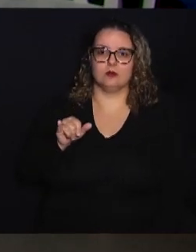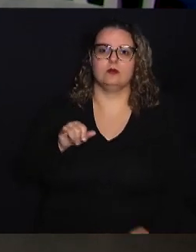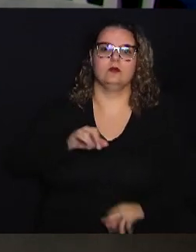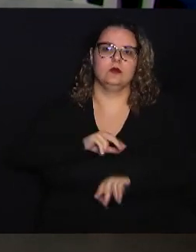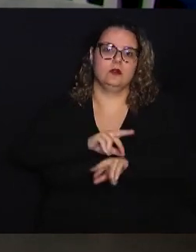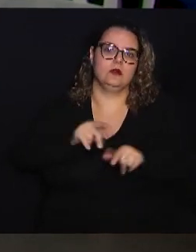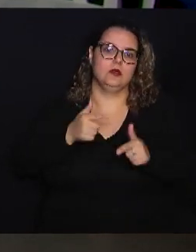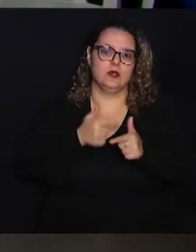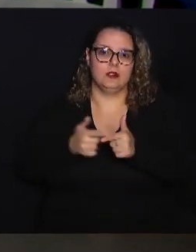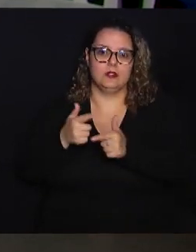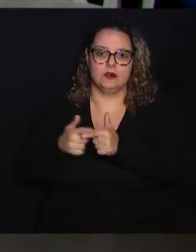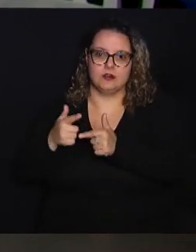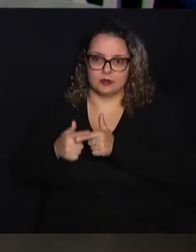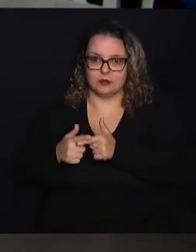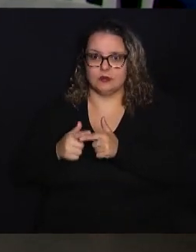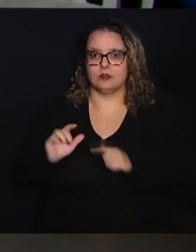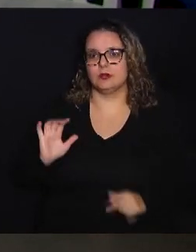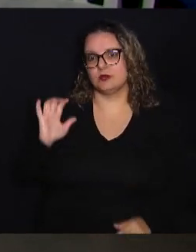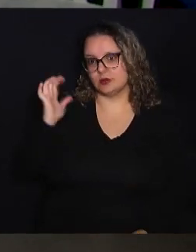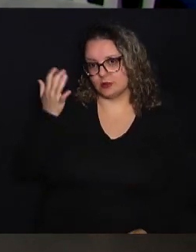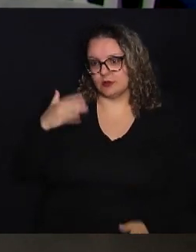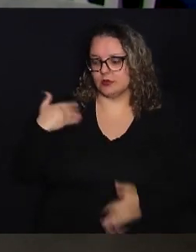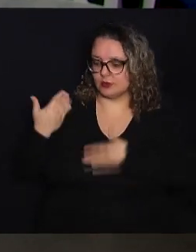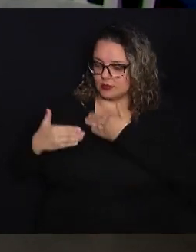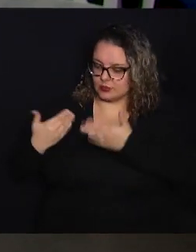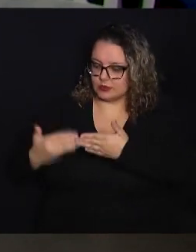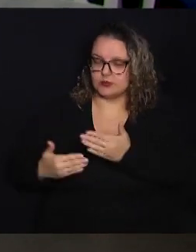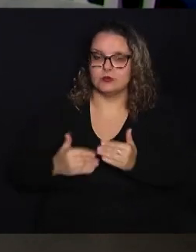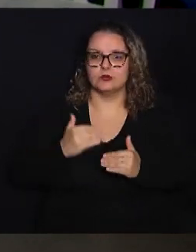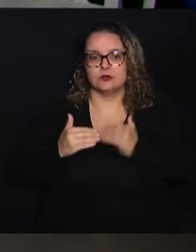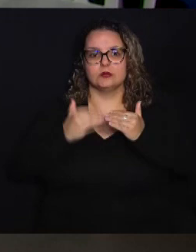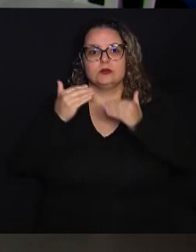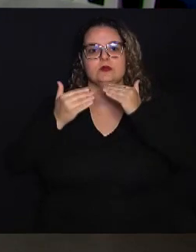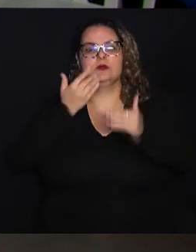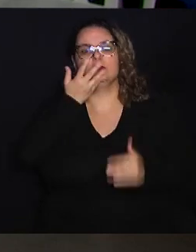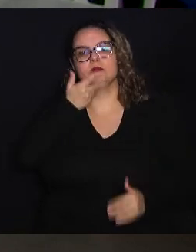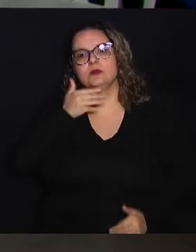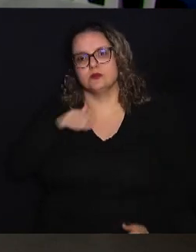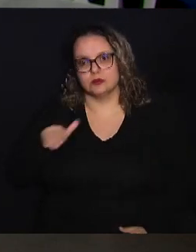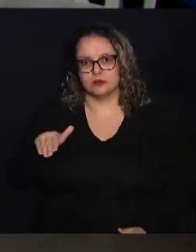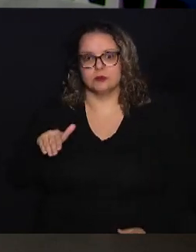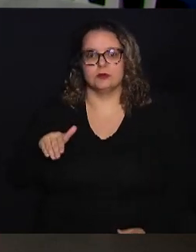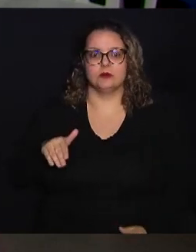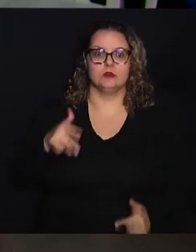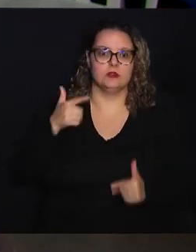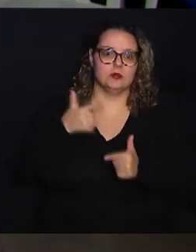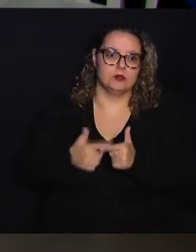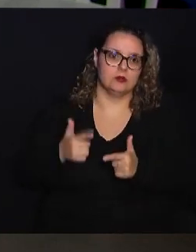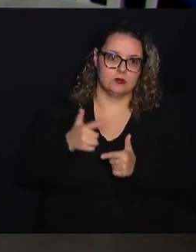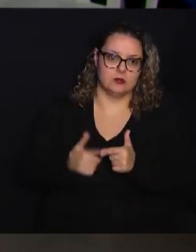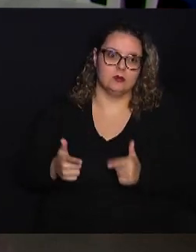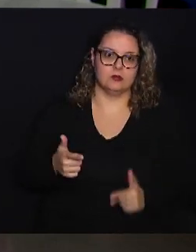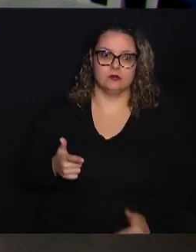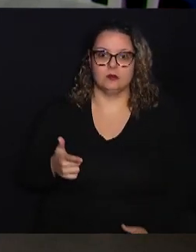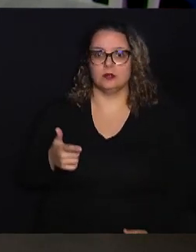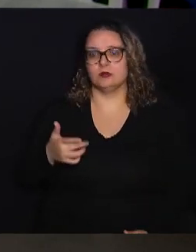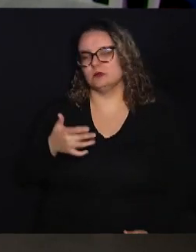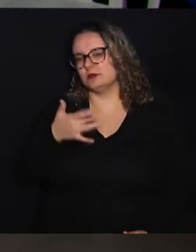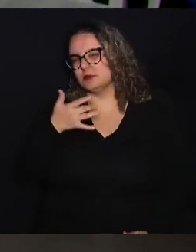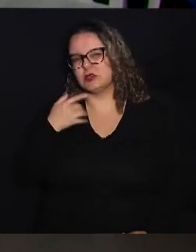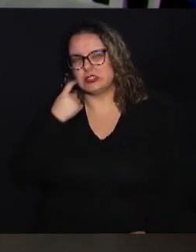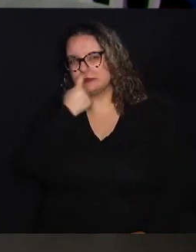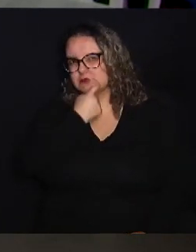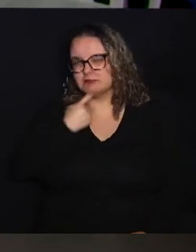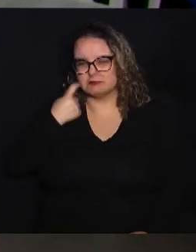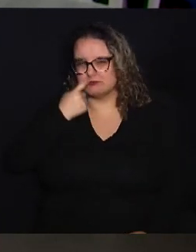eh vários problemas que possam surgir ao longo do tempo no desenvolvimento dessa criança que vão ser problemas de